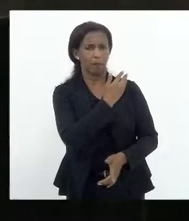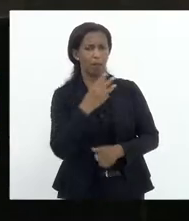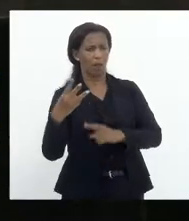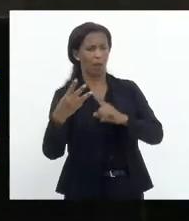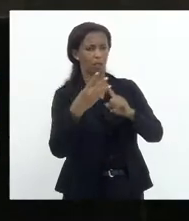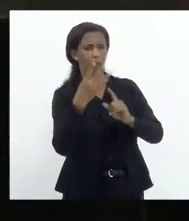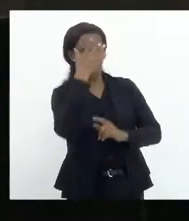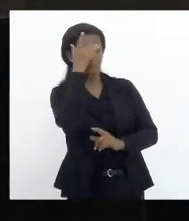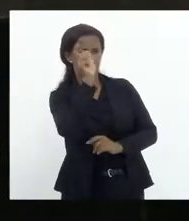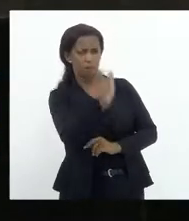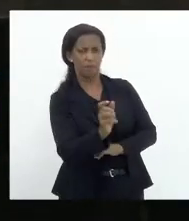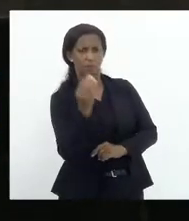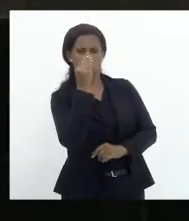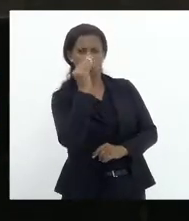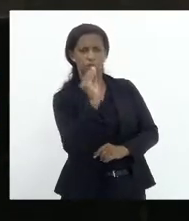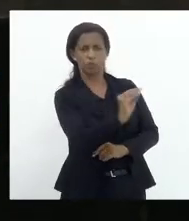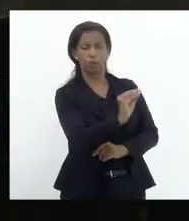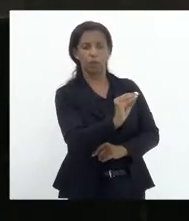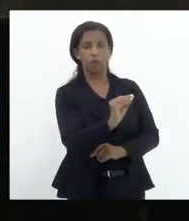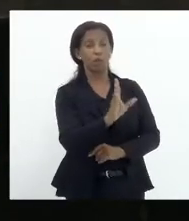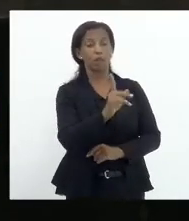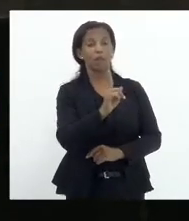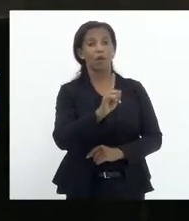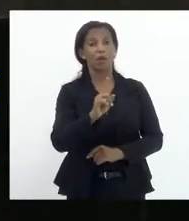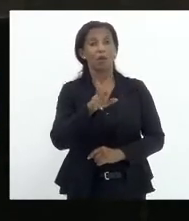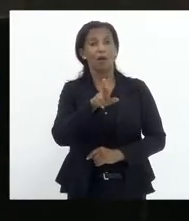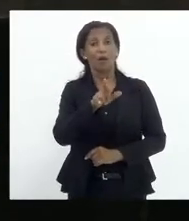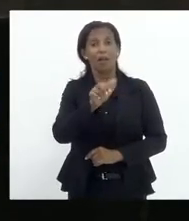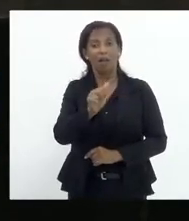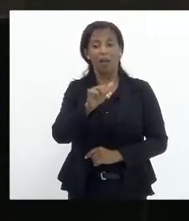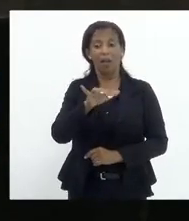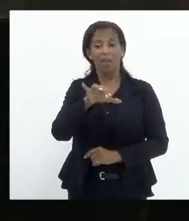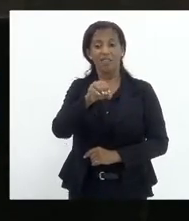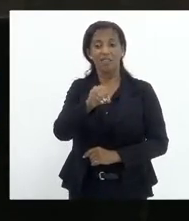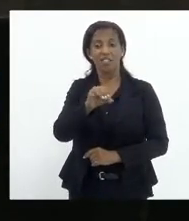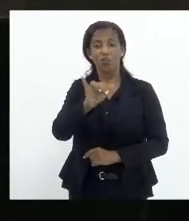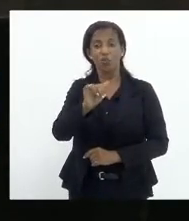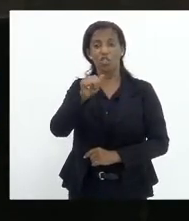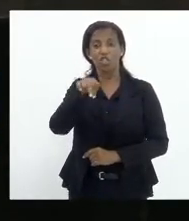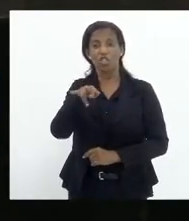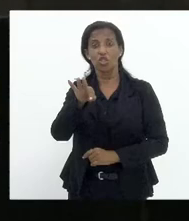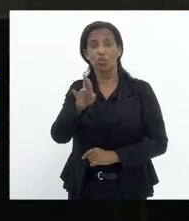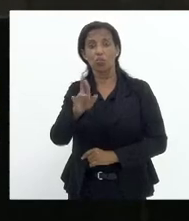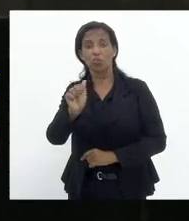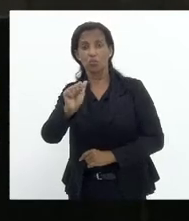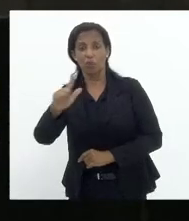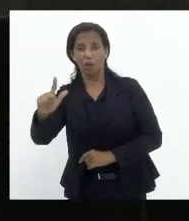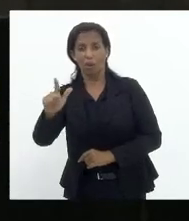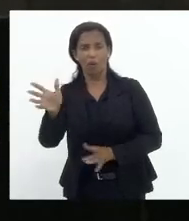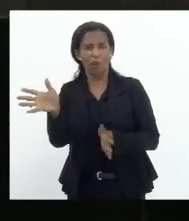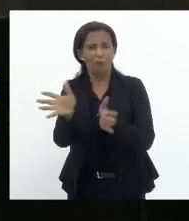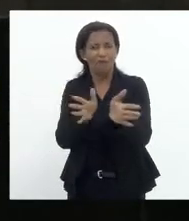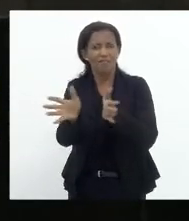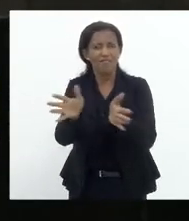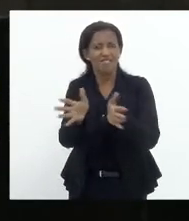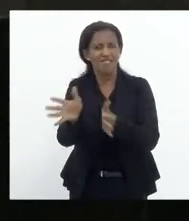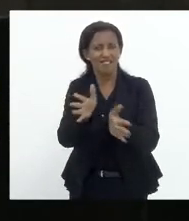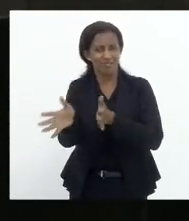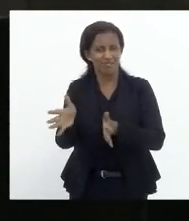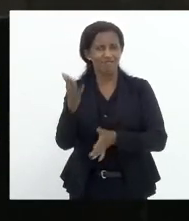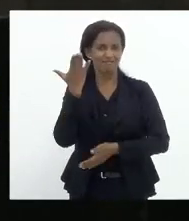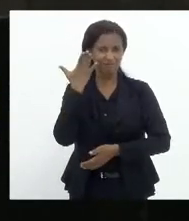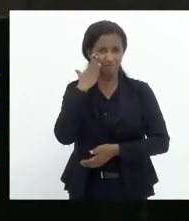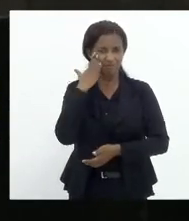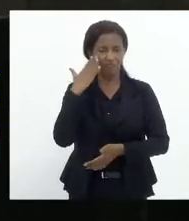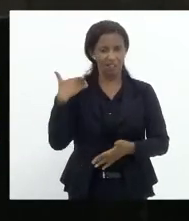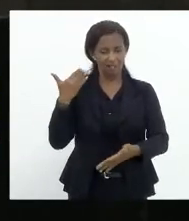terceira pessoa o racismo estrutural ele fala da dificuldade de acesso da população isso é muito nítido quando a gente